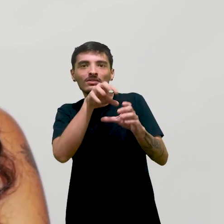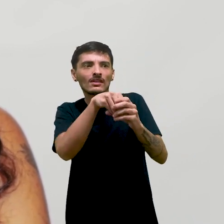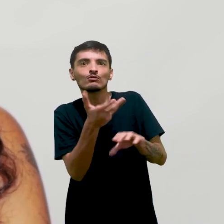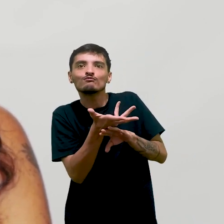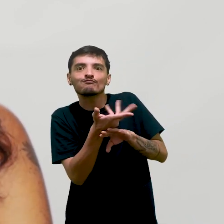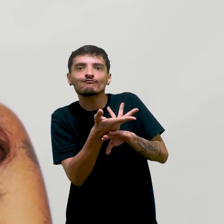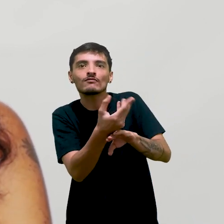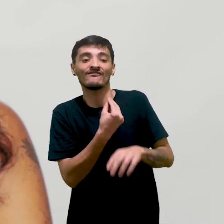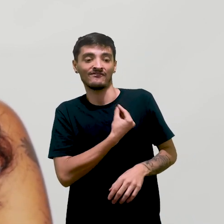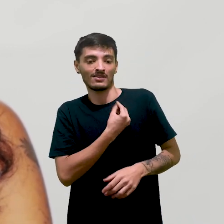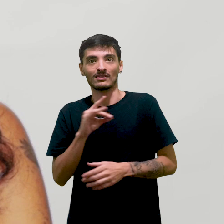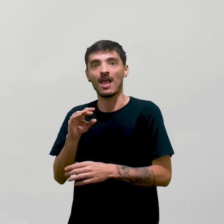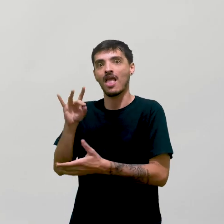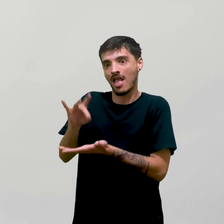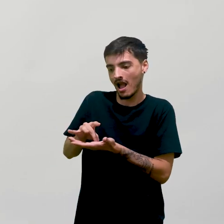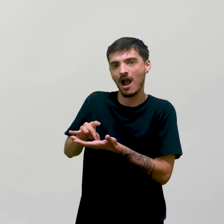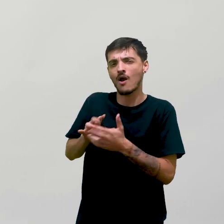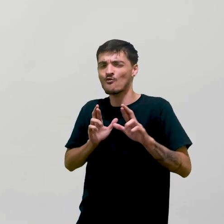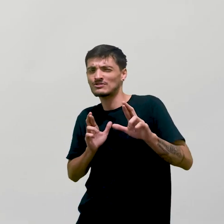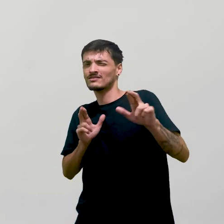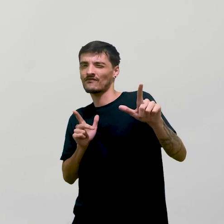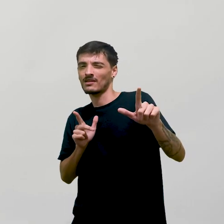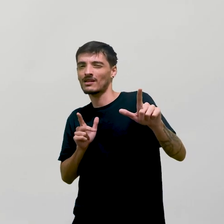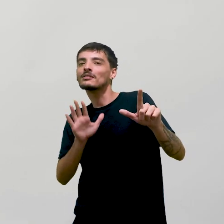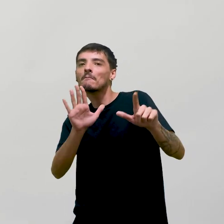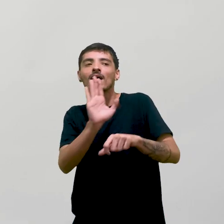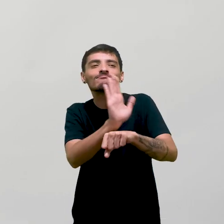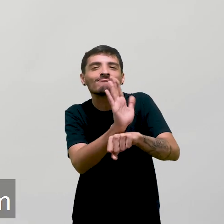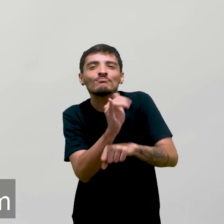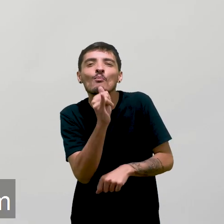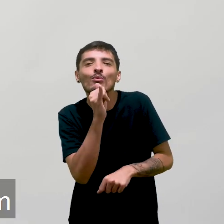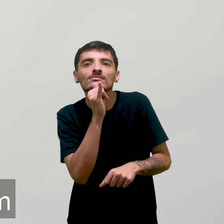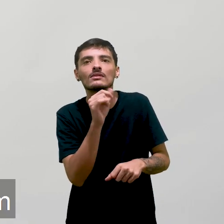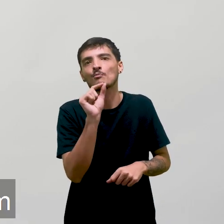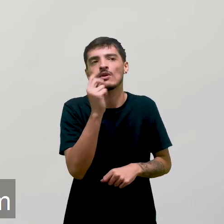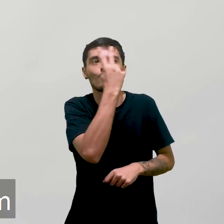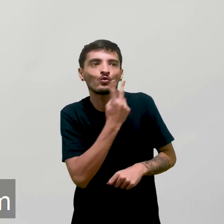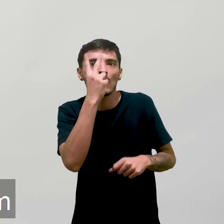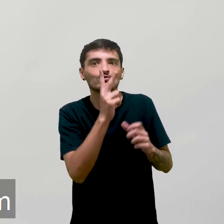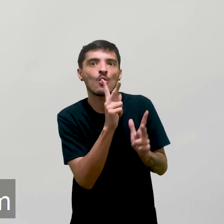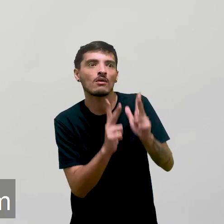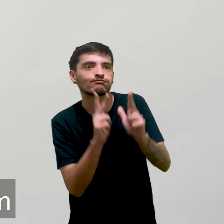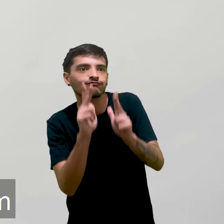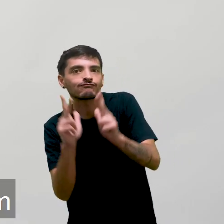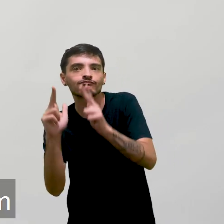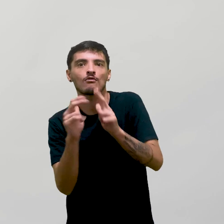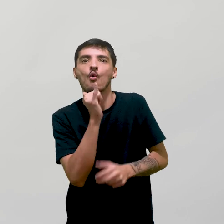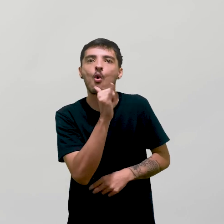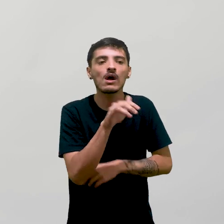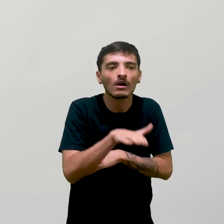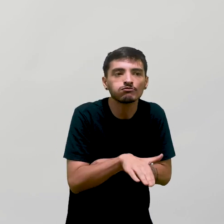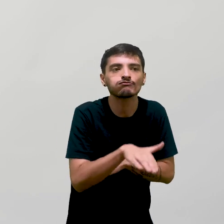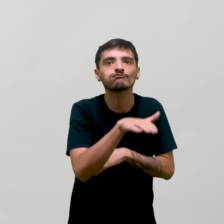vida real, apesar de parecer. Se não fosse pela edição, como seria possível um filme de 2 horas contar a história de uma